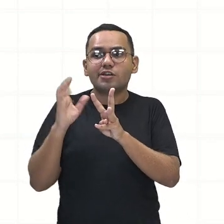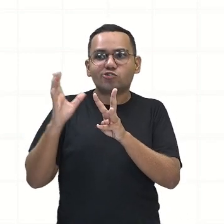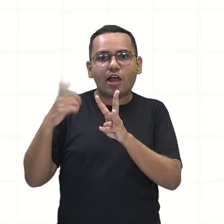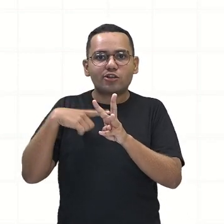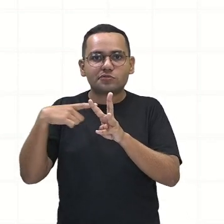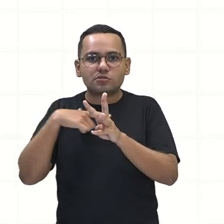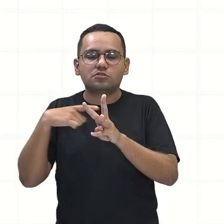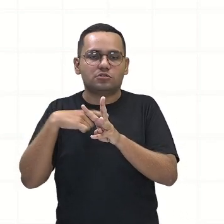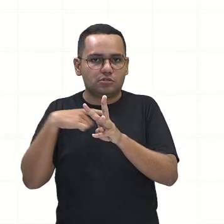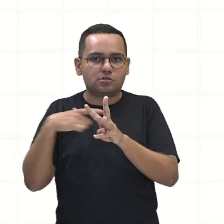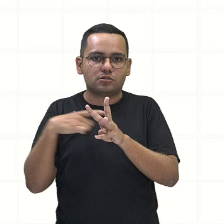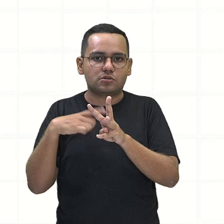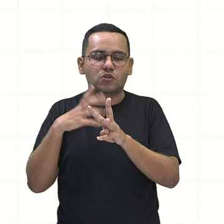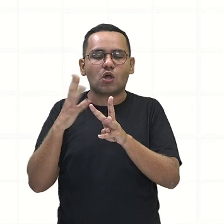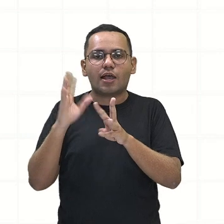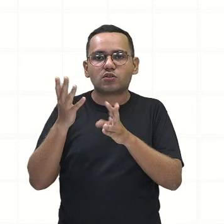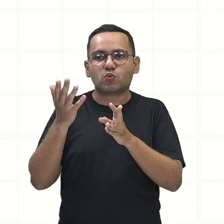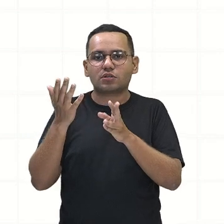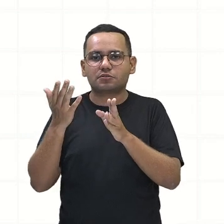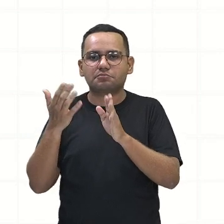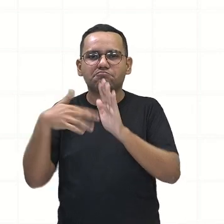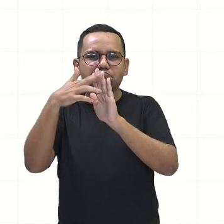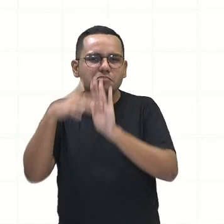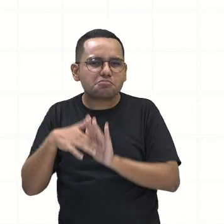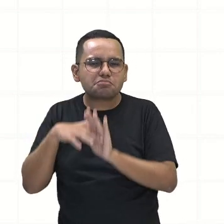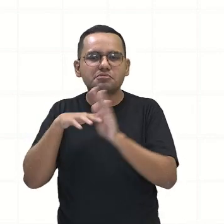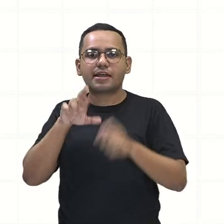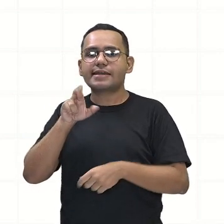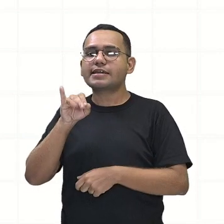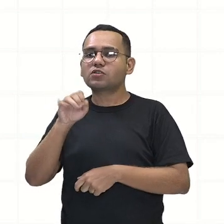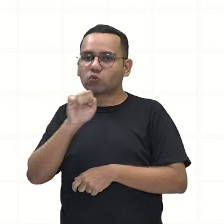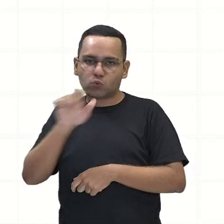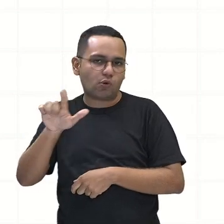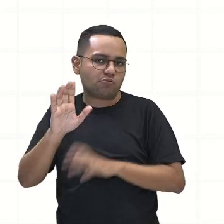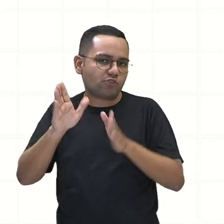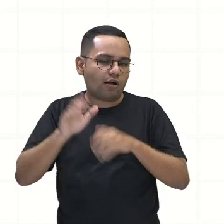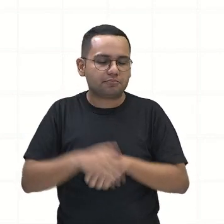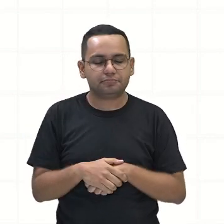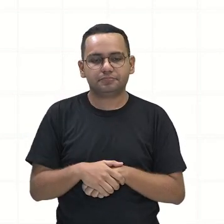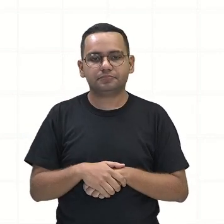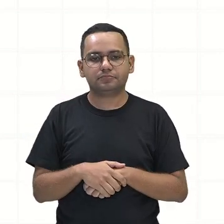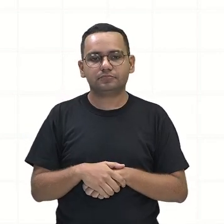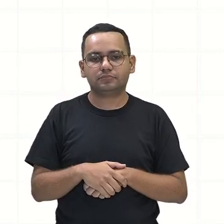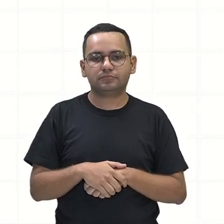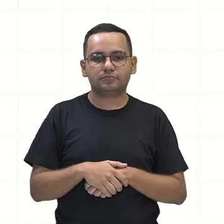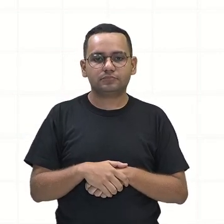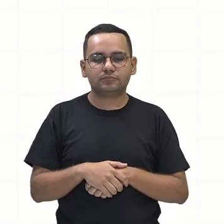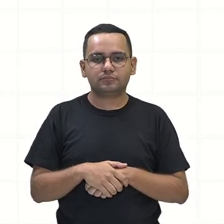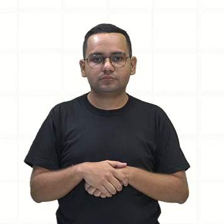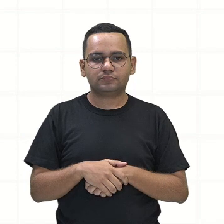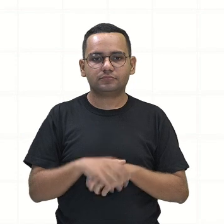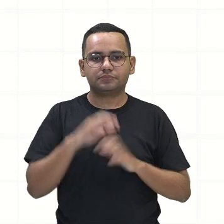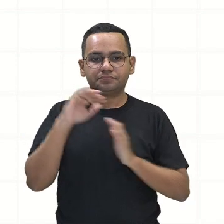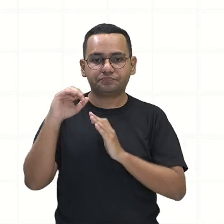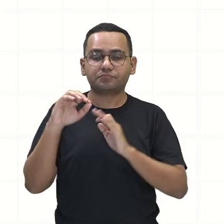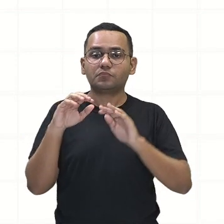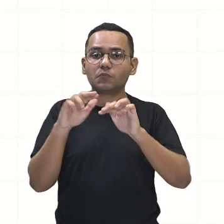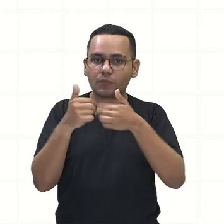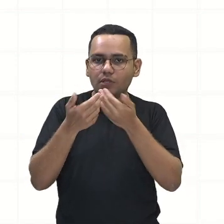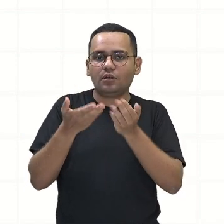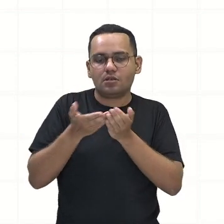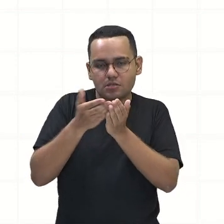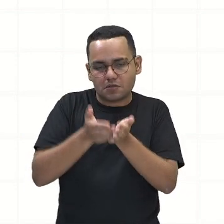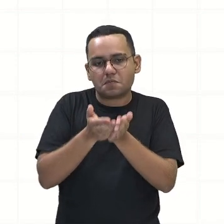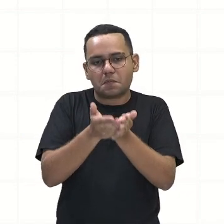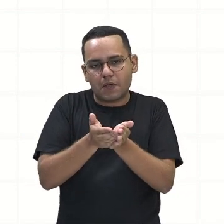sim cerimônias que vai ter ali caráter religioso. Então, essa expedição vai abrir